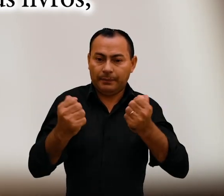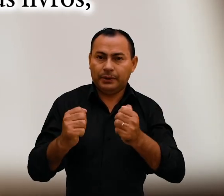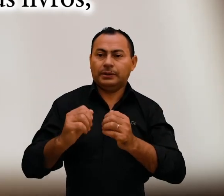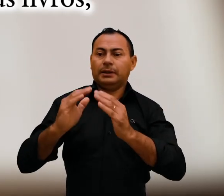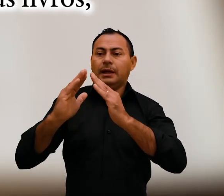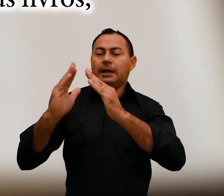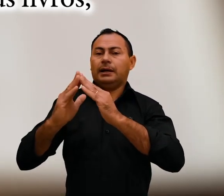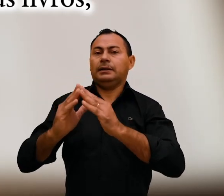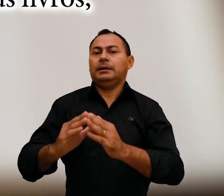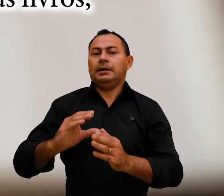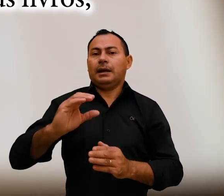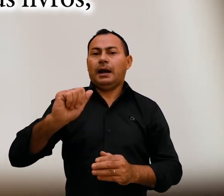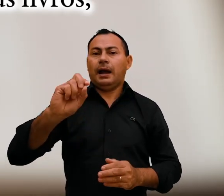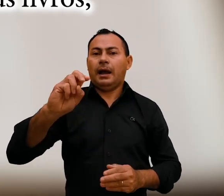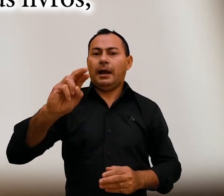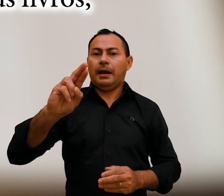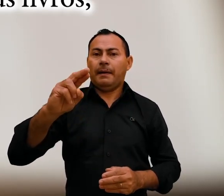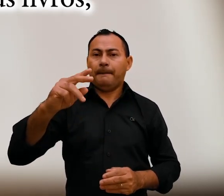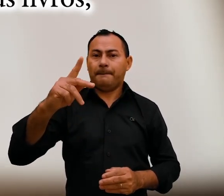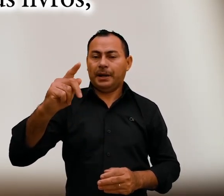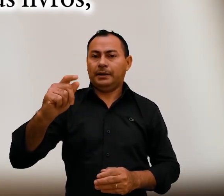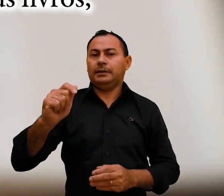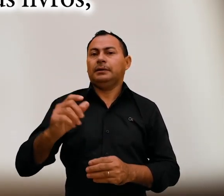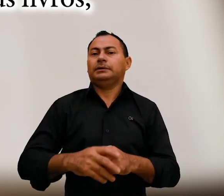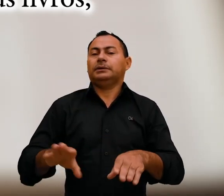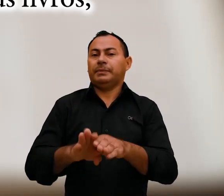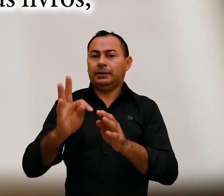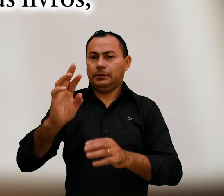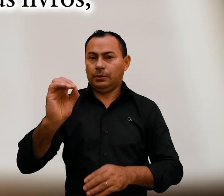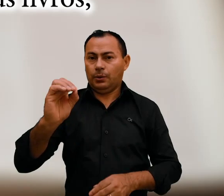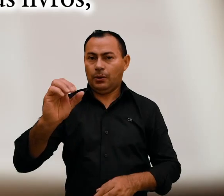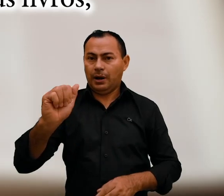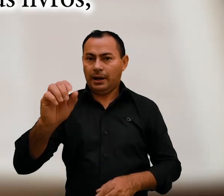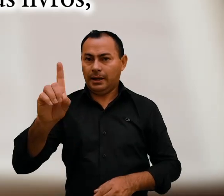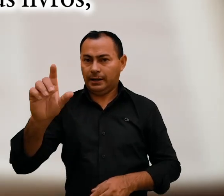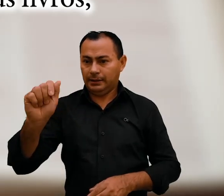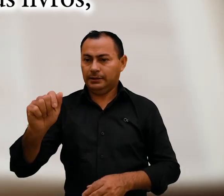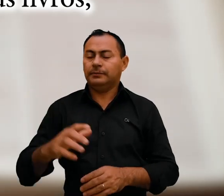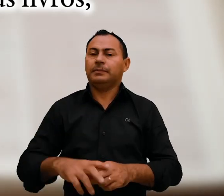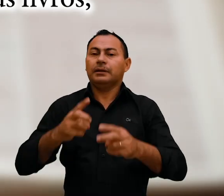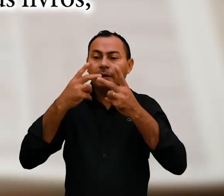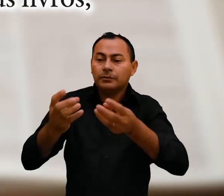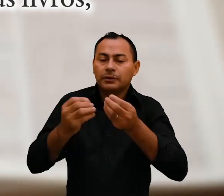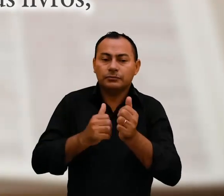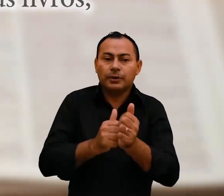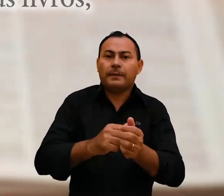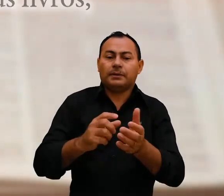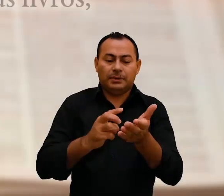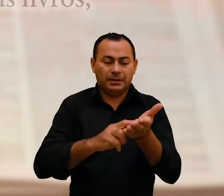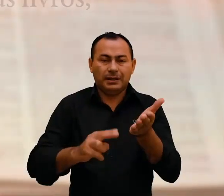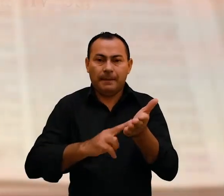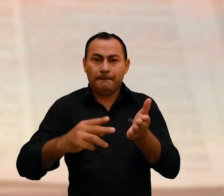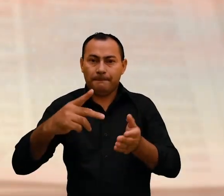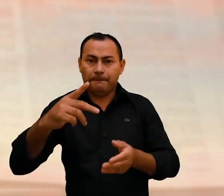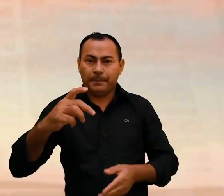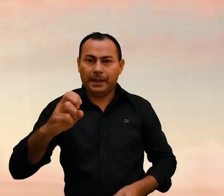capa que deixei na casa de carpo entre e os meus livros especialmente os caminhos